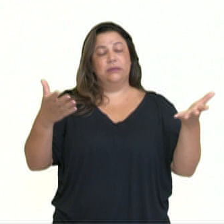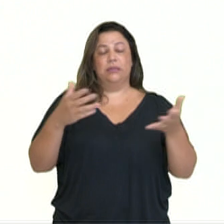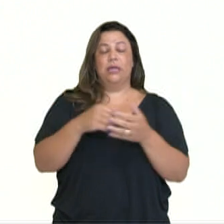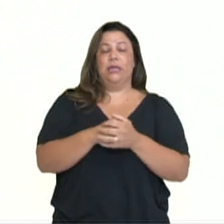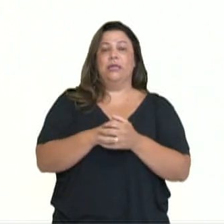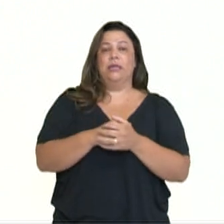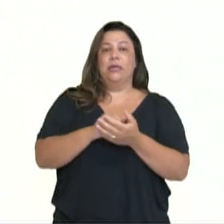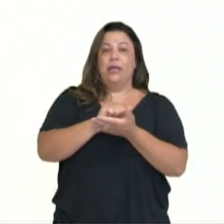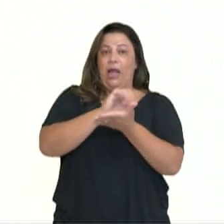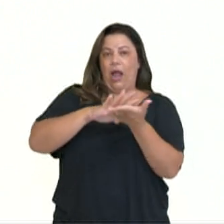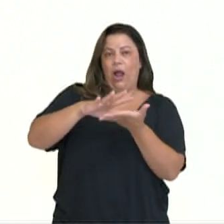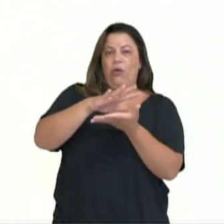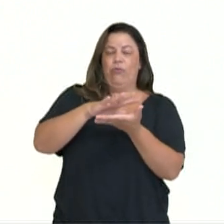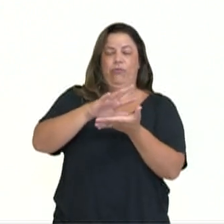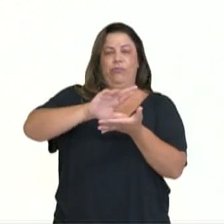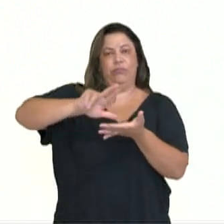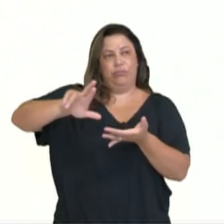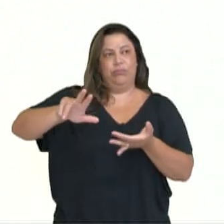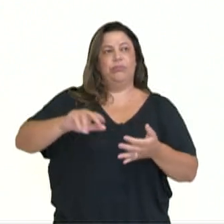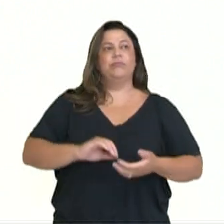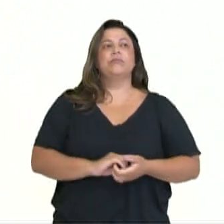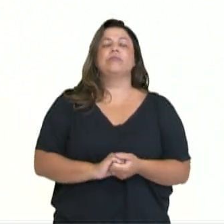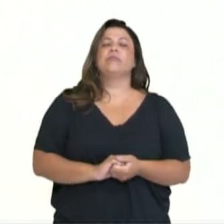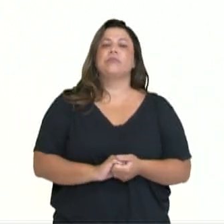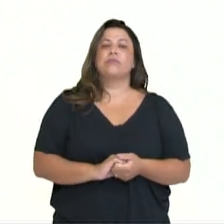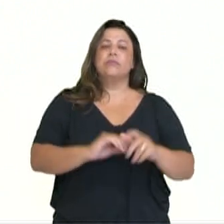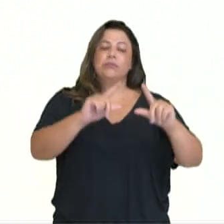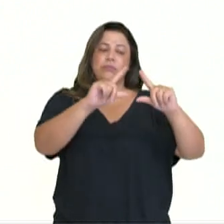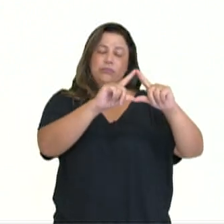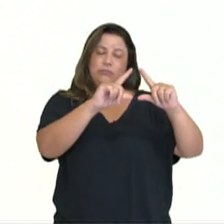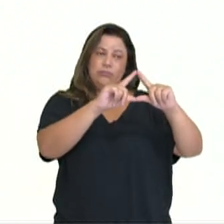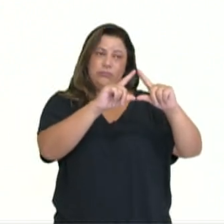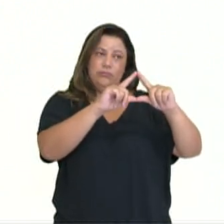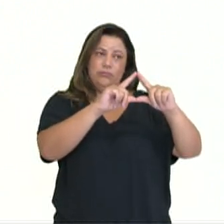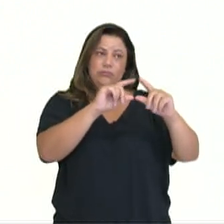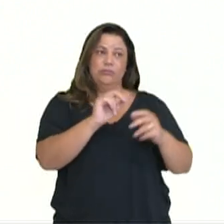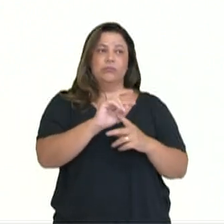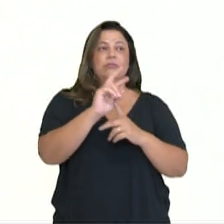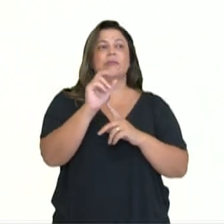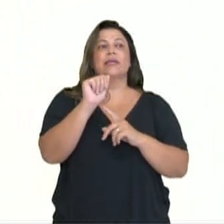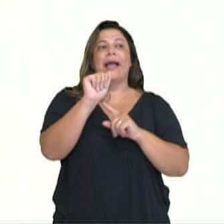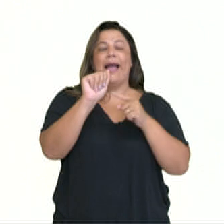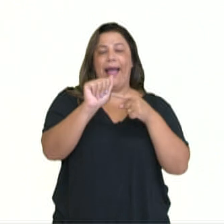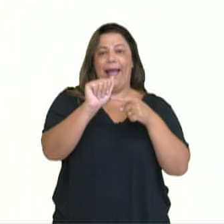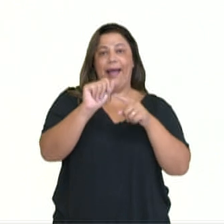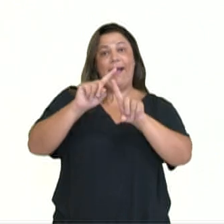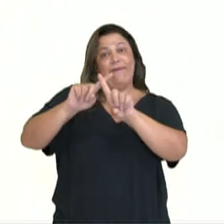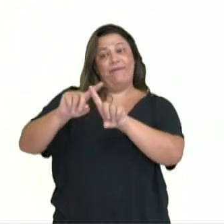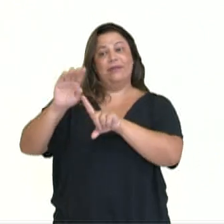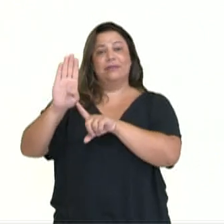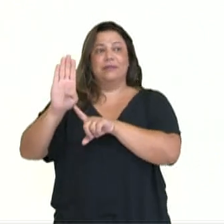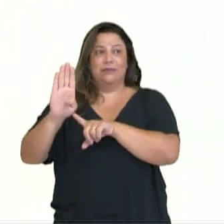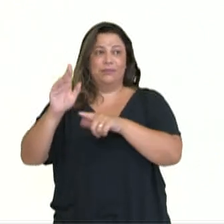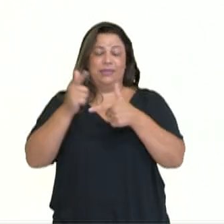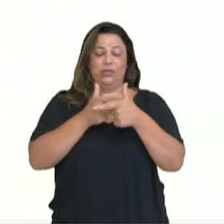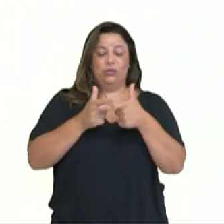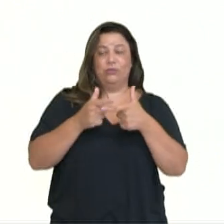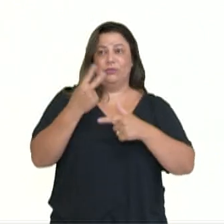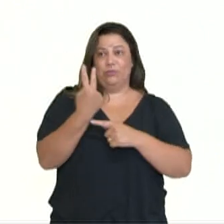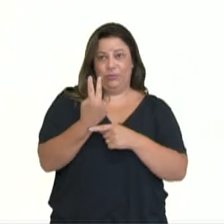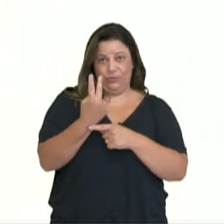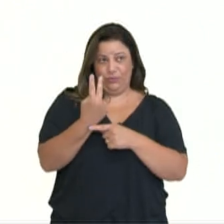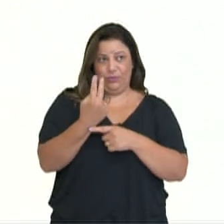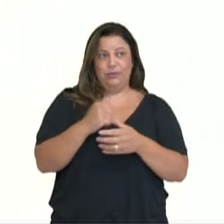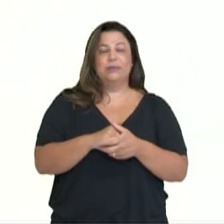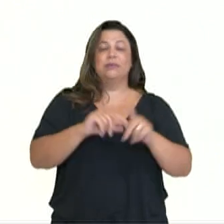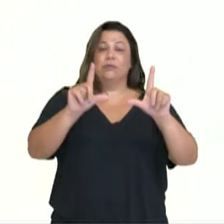Então olha lá. O triângulo, eu vou multiplicar a altura pela base e vou dividir por 2. O quadrado é o lado